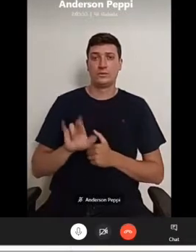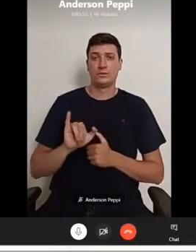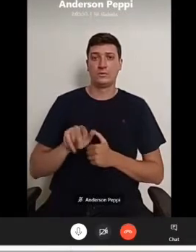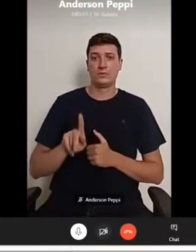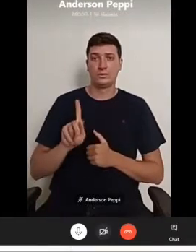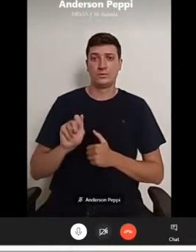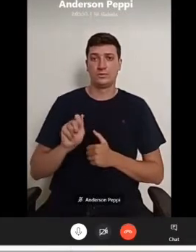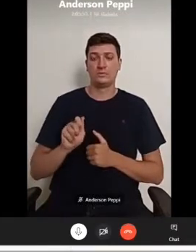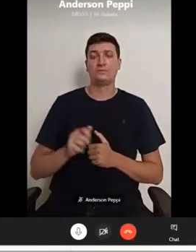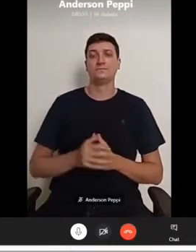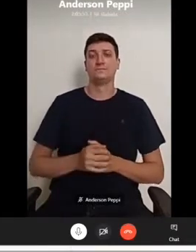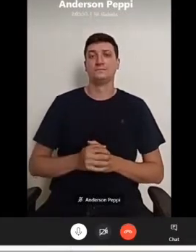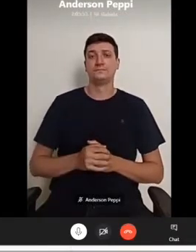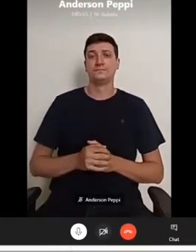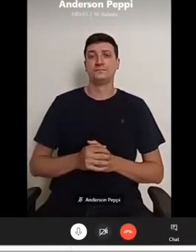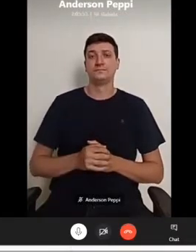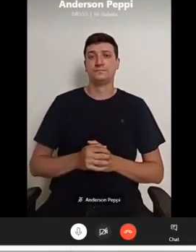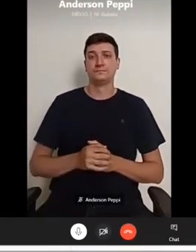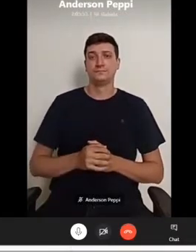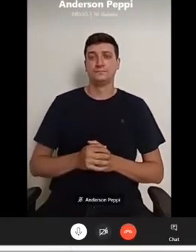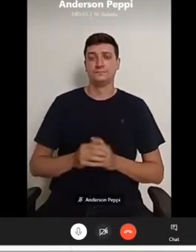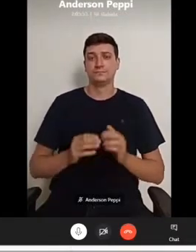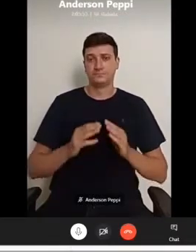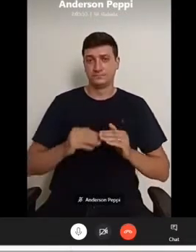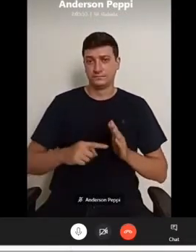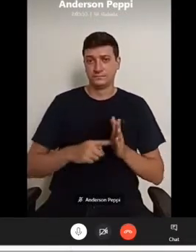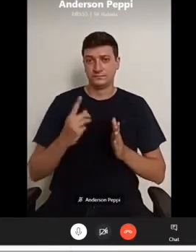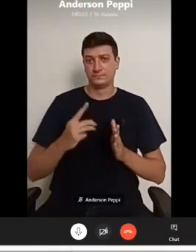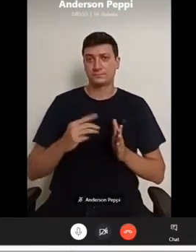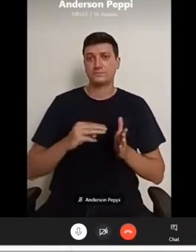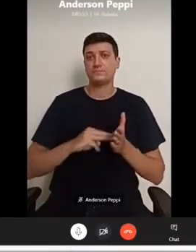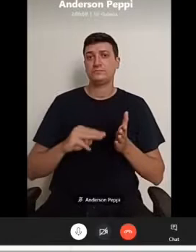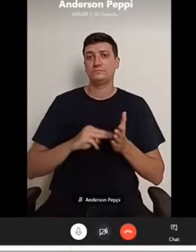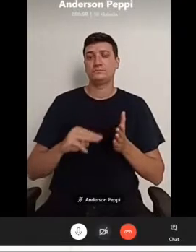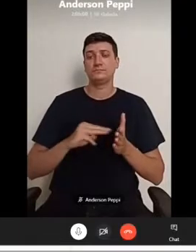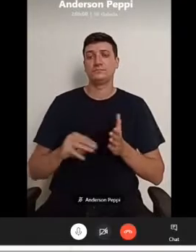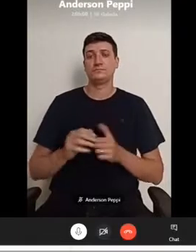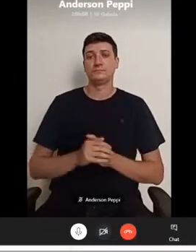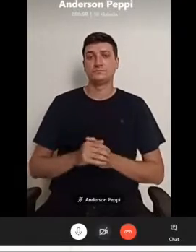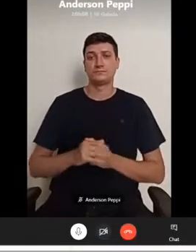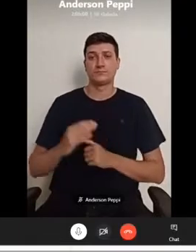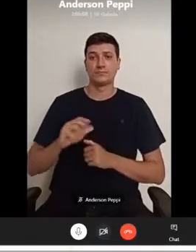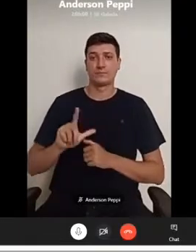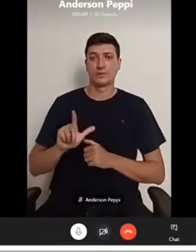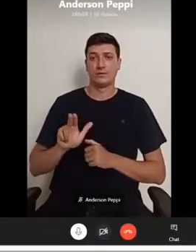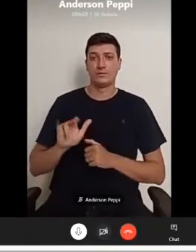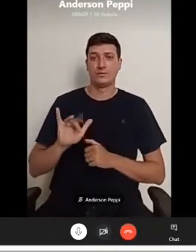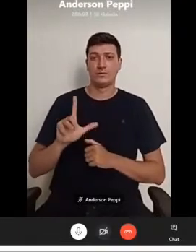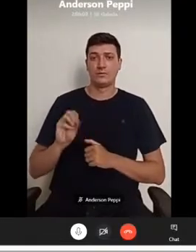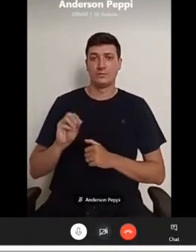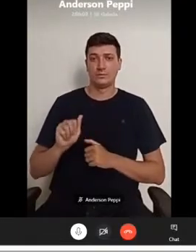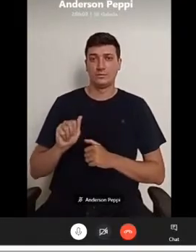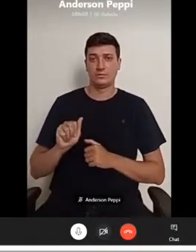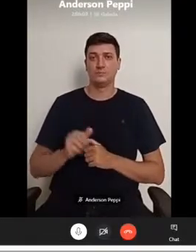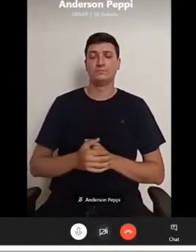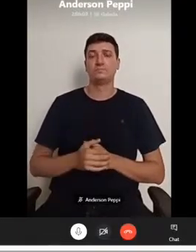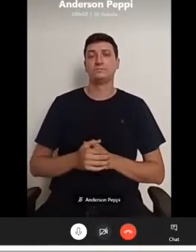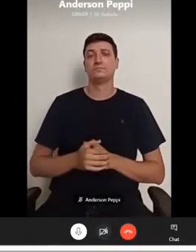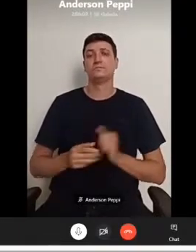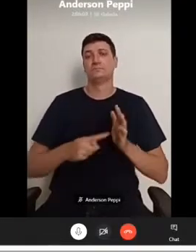Cargo de primeiro secretário, Cláudia Gabriel. E segundo